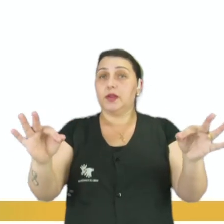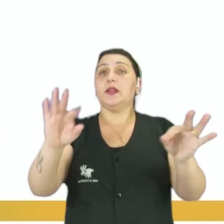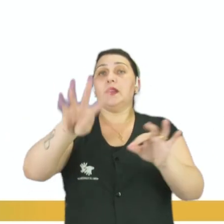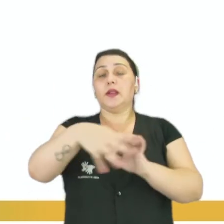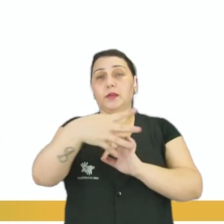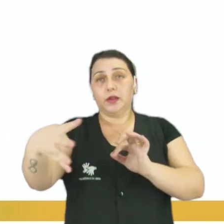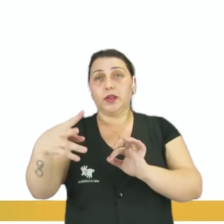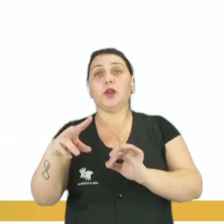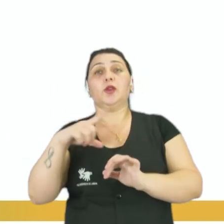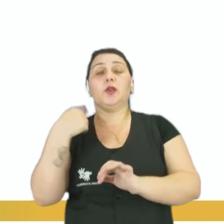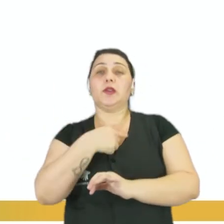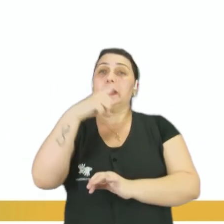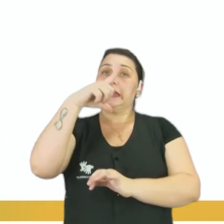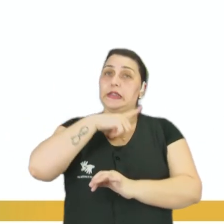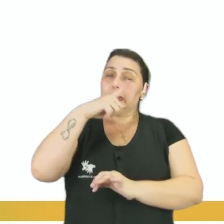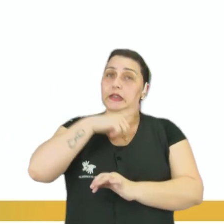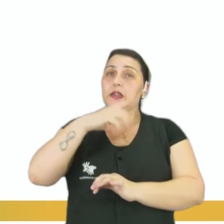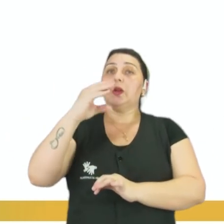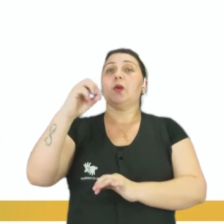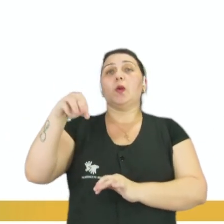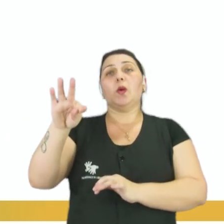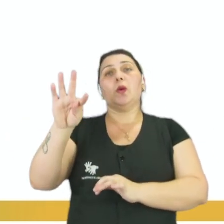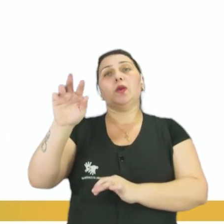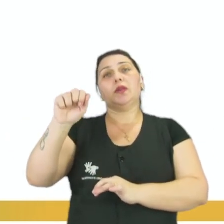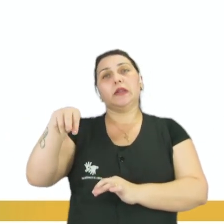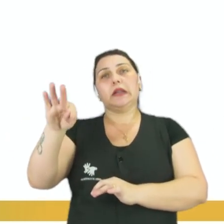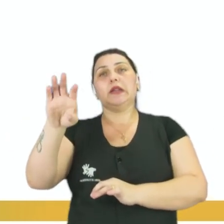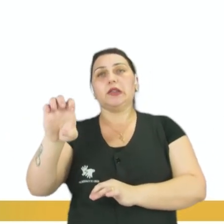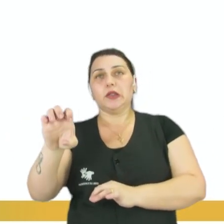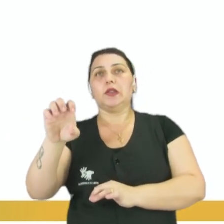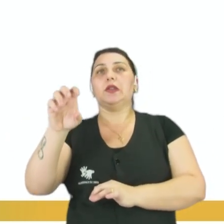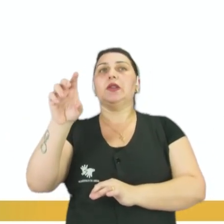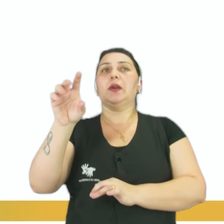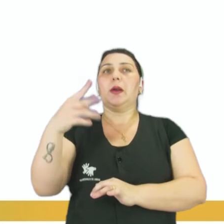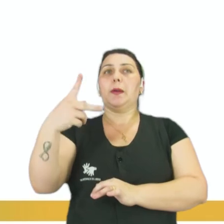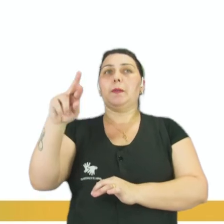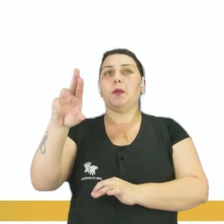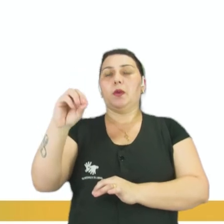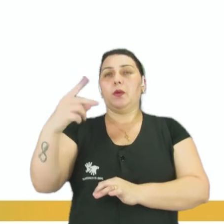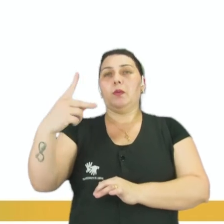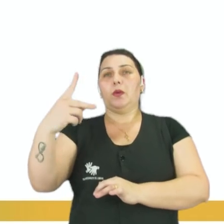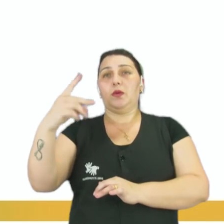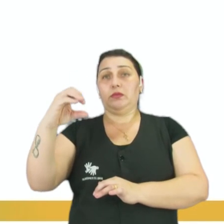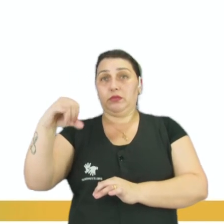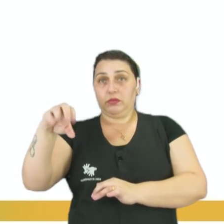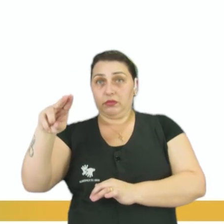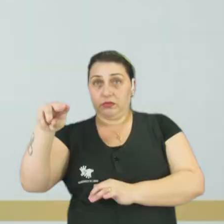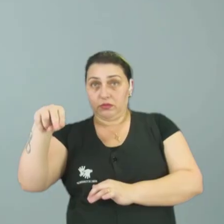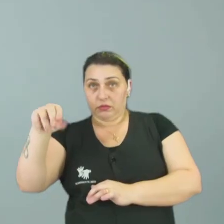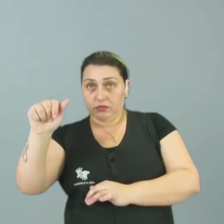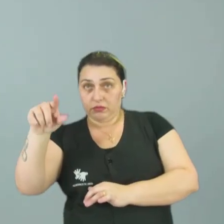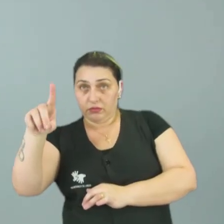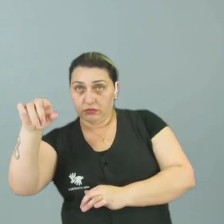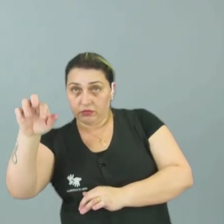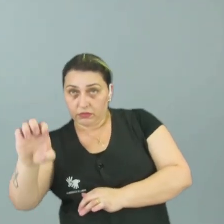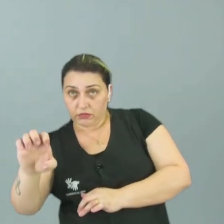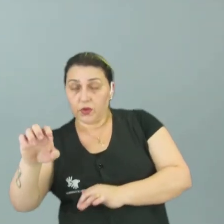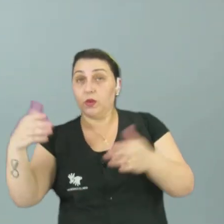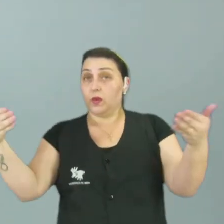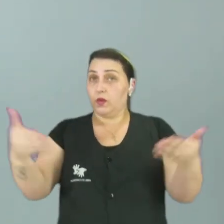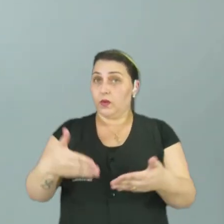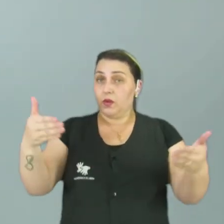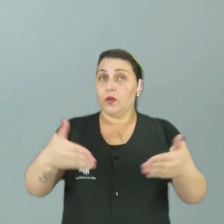então a gente teremos uma constante de proporcionalidade tudo bem gente Pessoal tu hoje nós trabalhamos